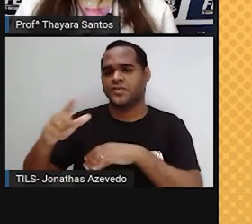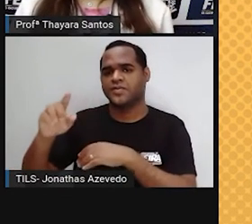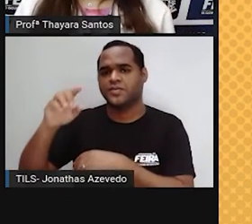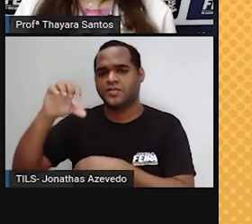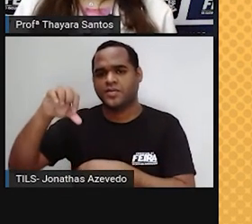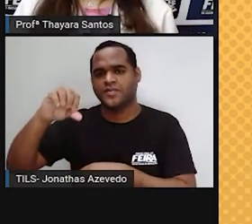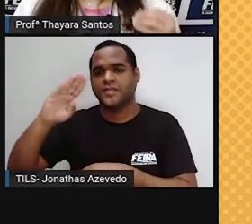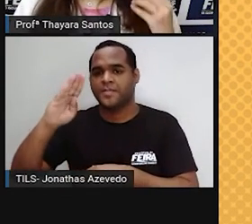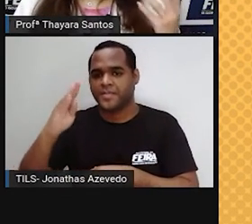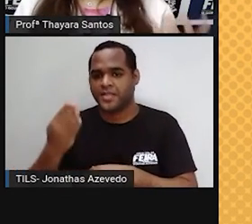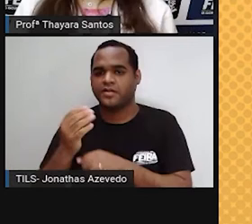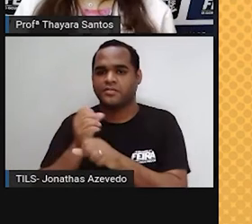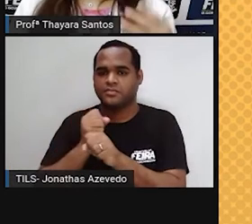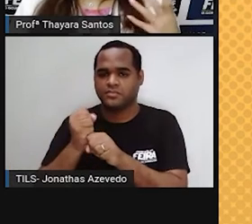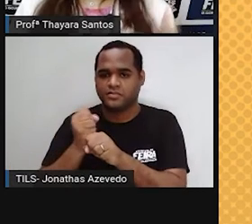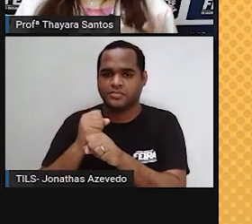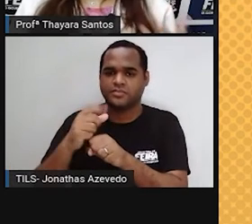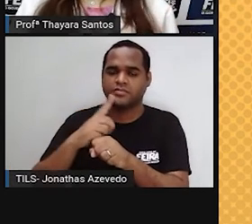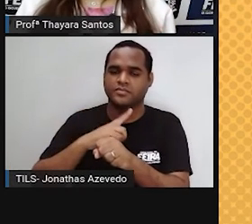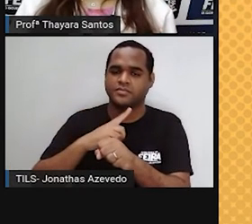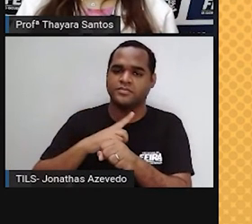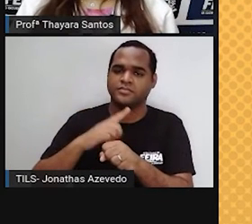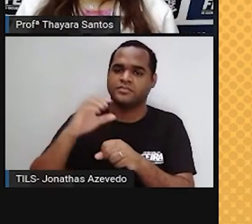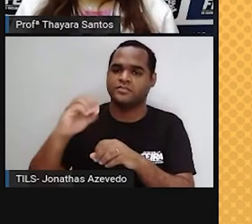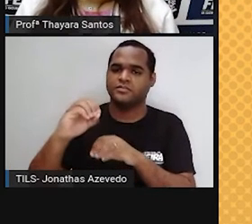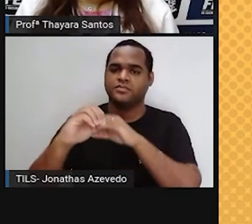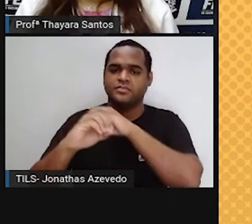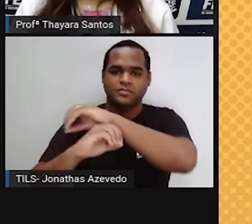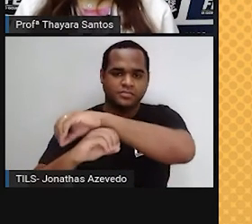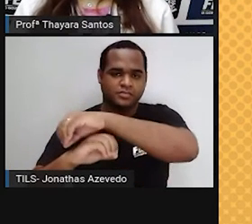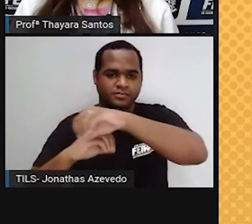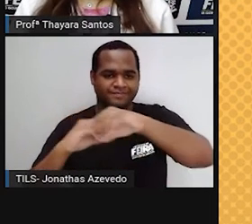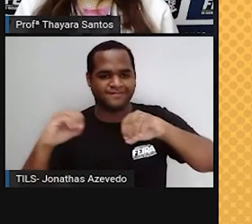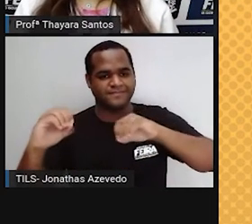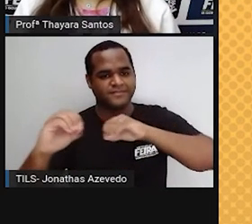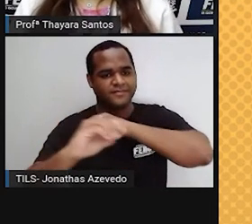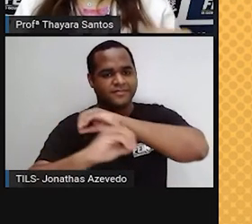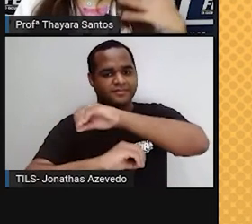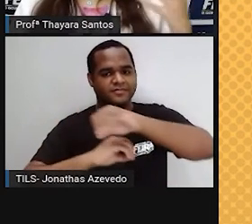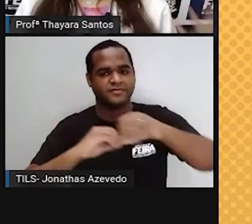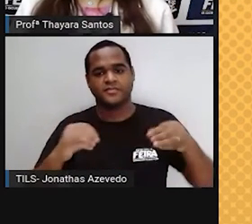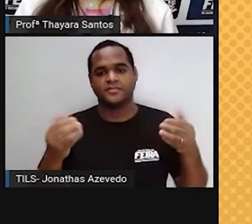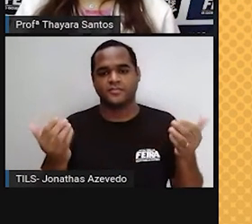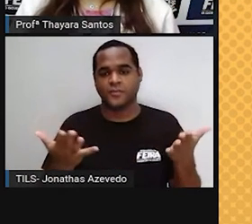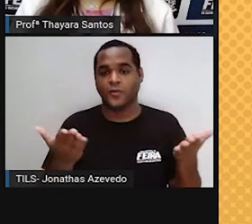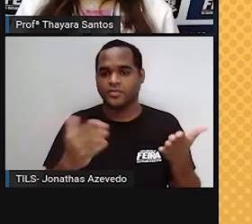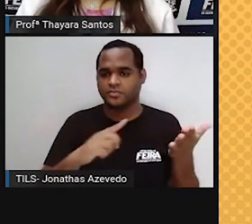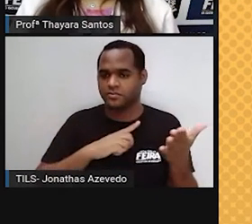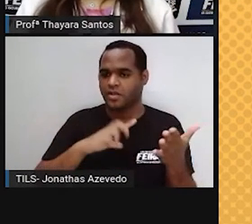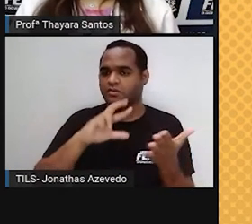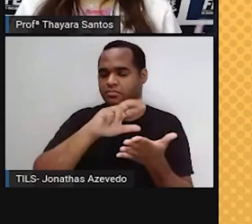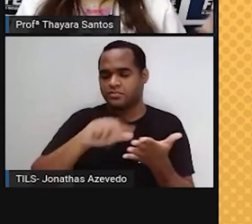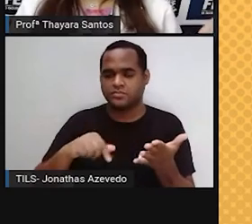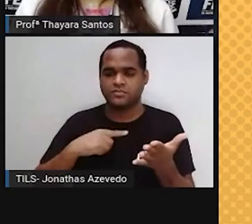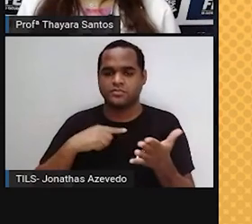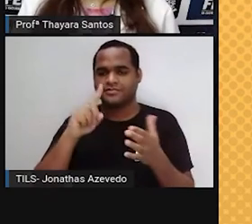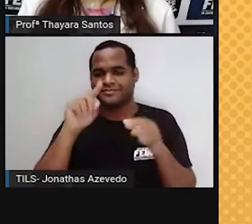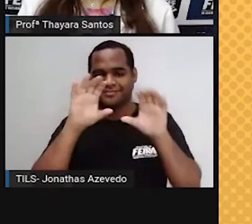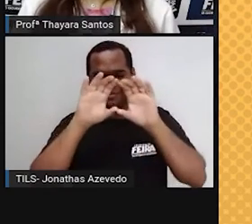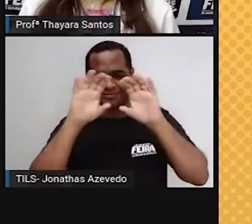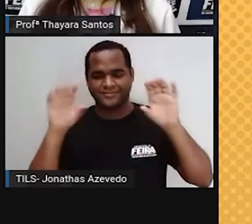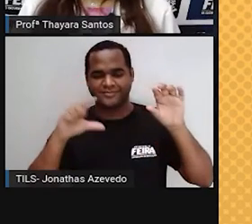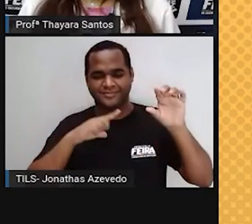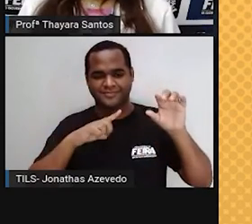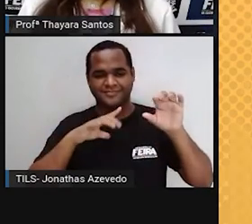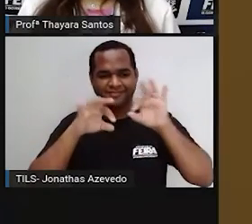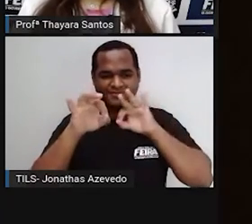do Big Bang é que surgiu a formação do nosso sistema solar. E hoje a gente tem as galáxias modernas aqui, né? Como a nossa, a Via